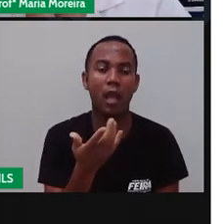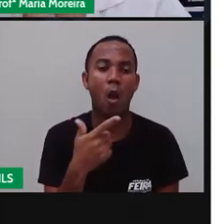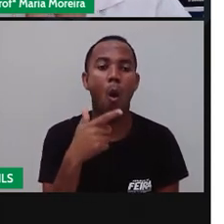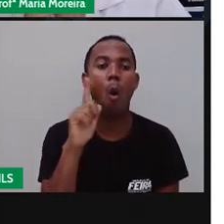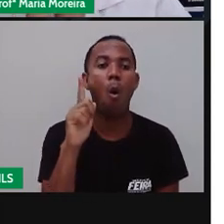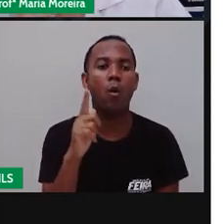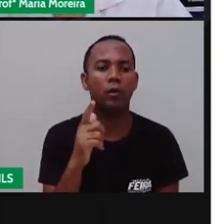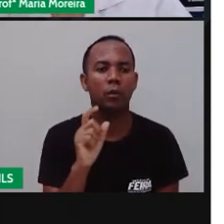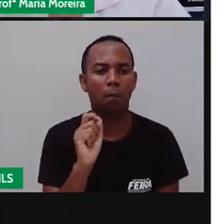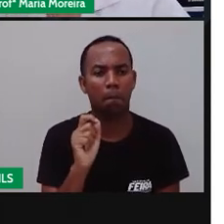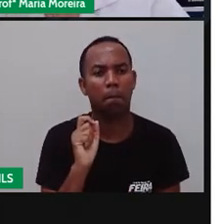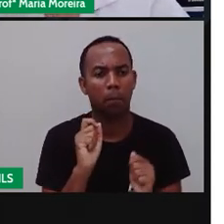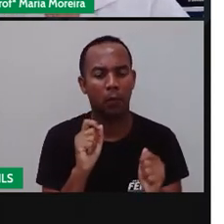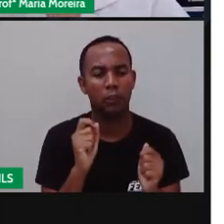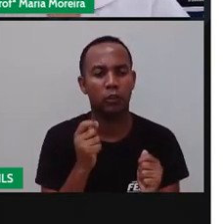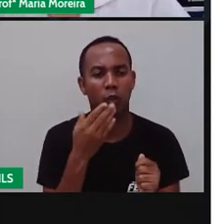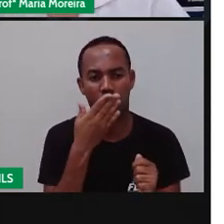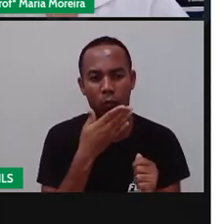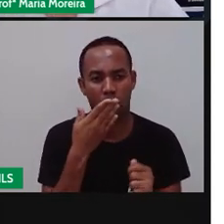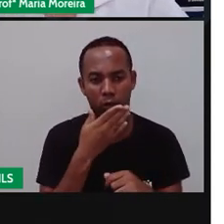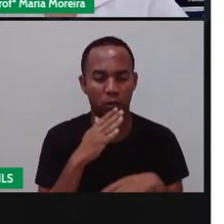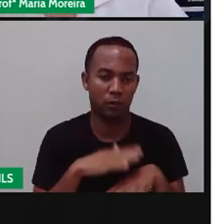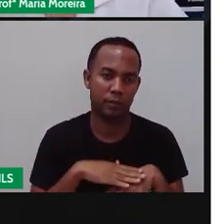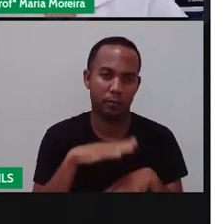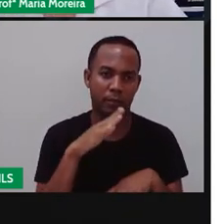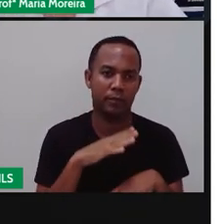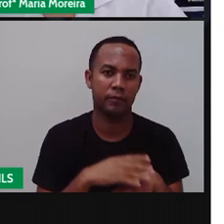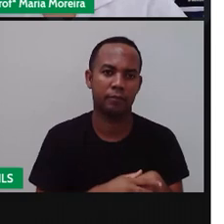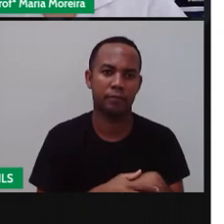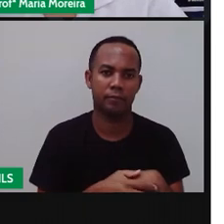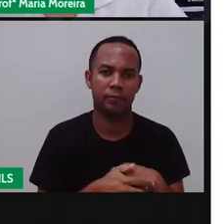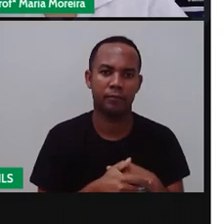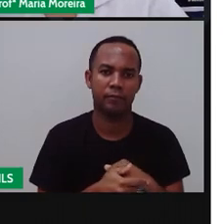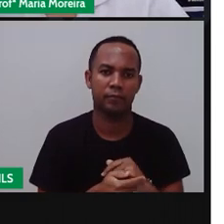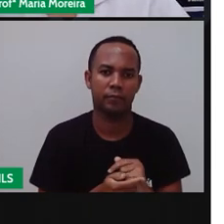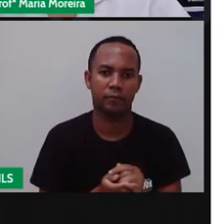salivar, sabe? Parece que a coisa fica mais gostosa. Pronto.